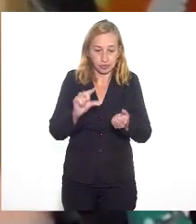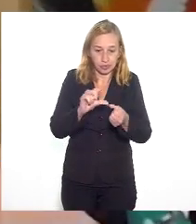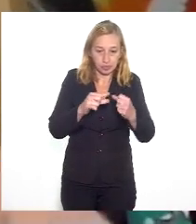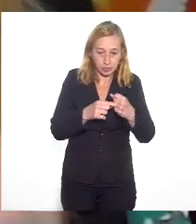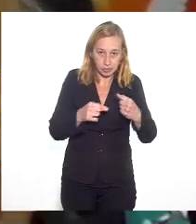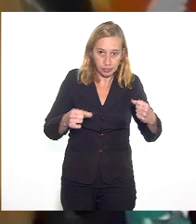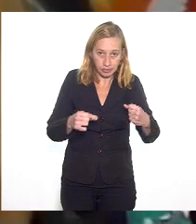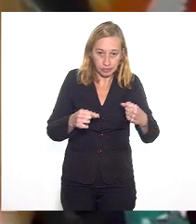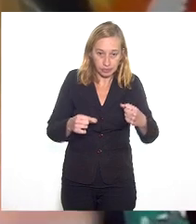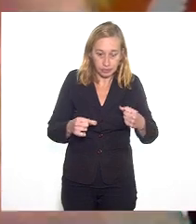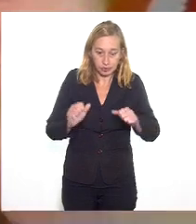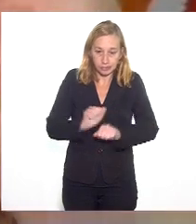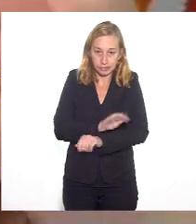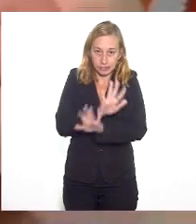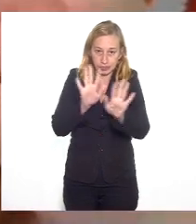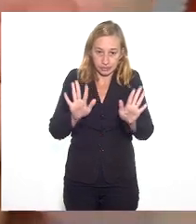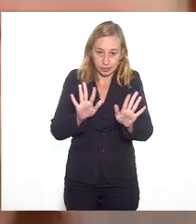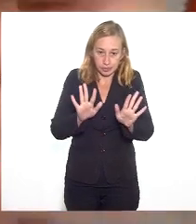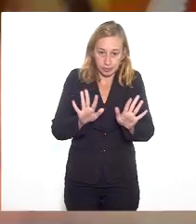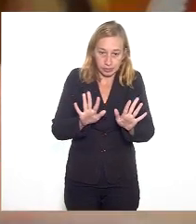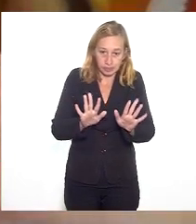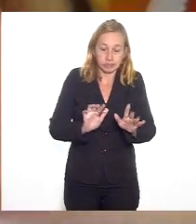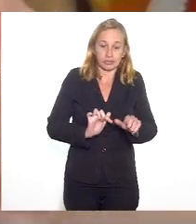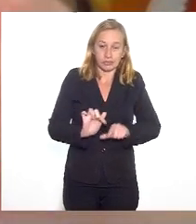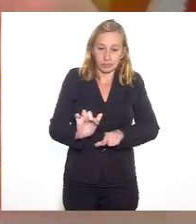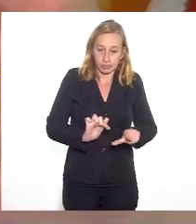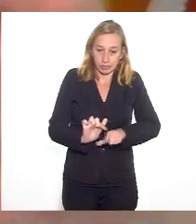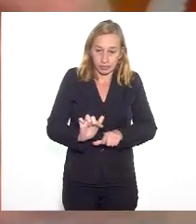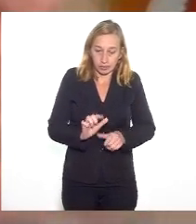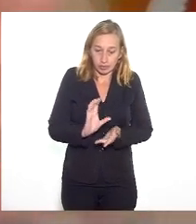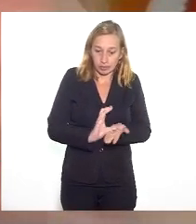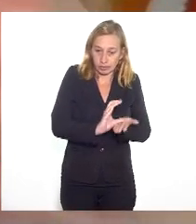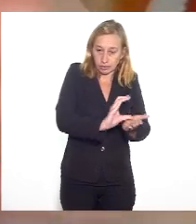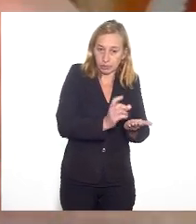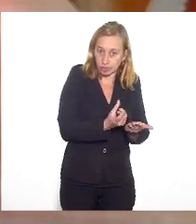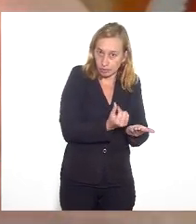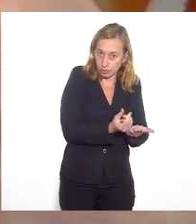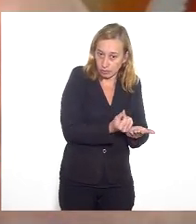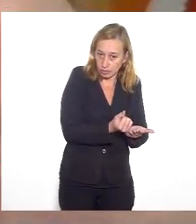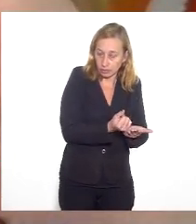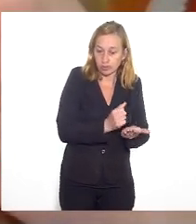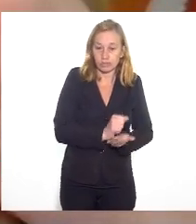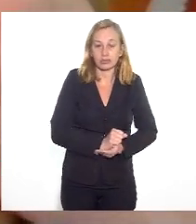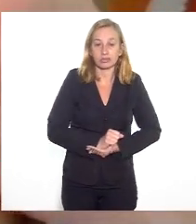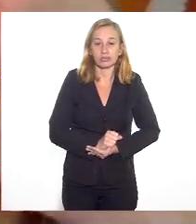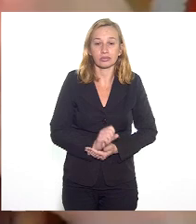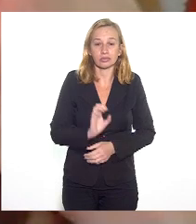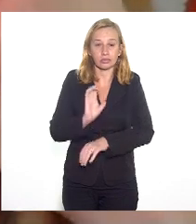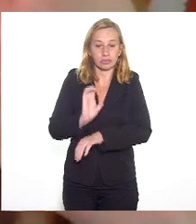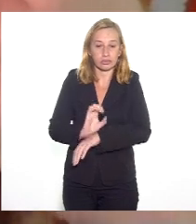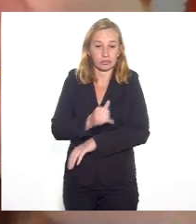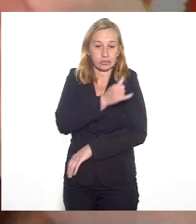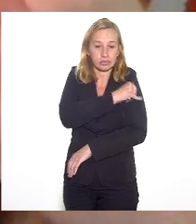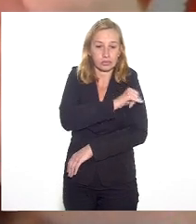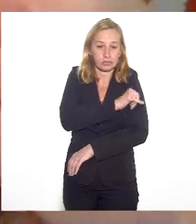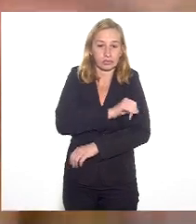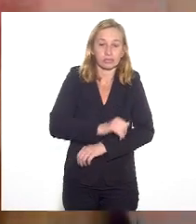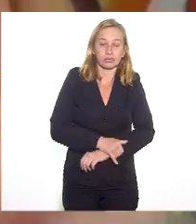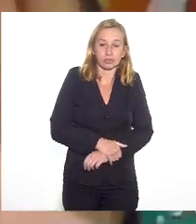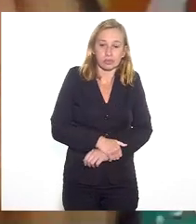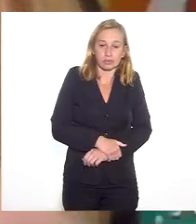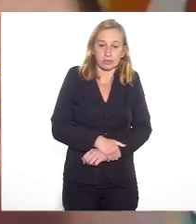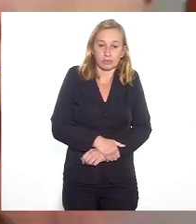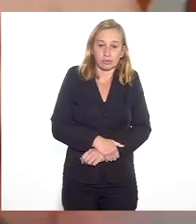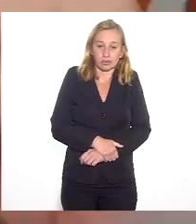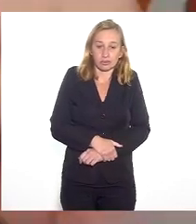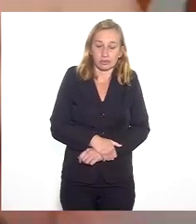que garantem a transparência na execução orçamentária por parte do Estado do Rio de Janeiro.